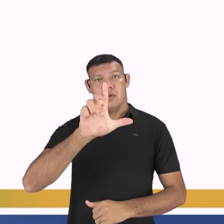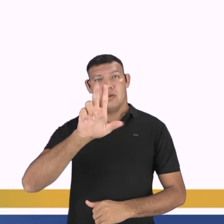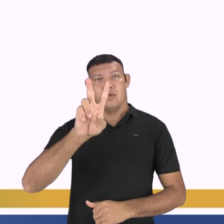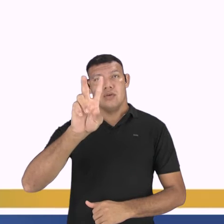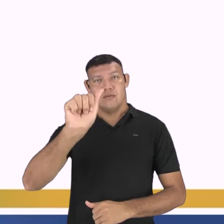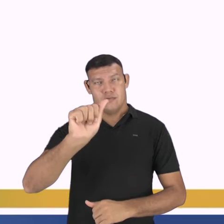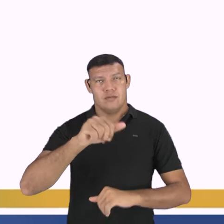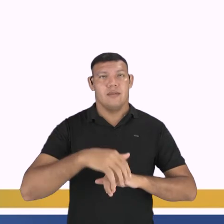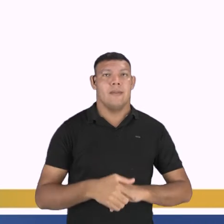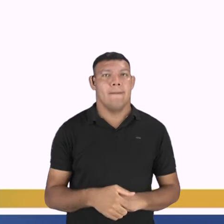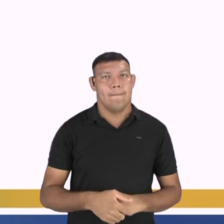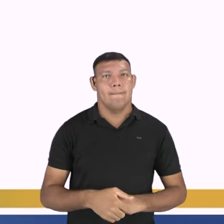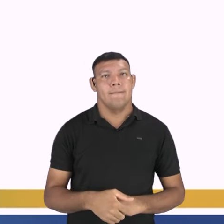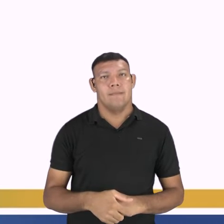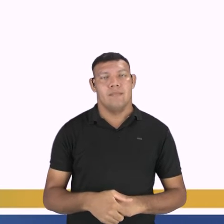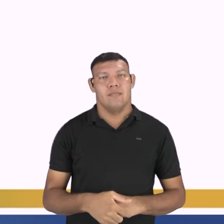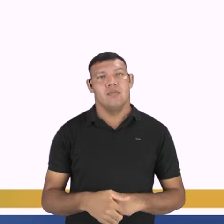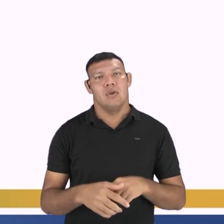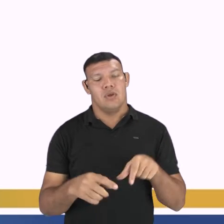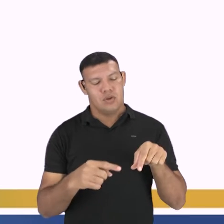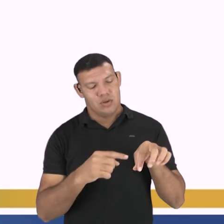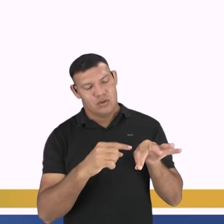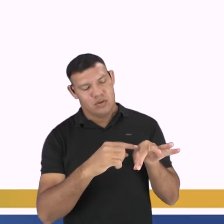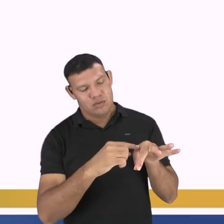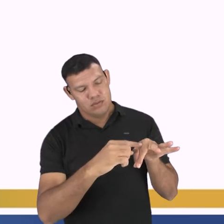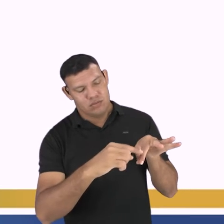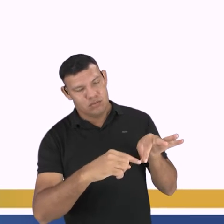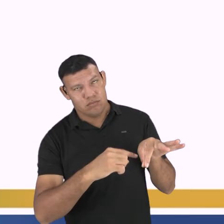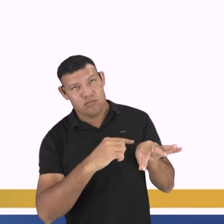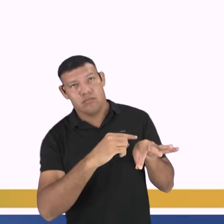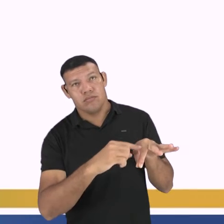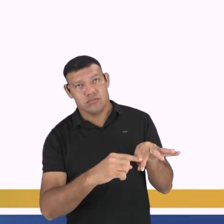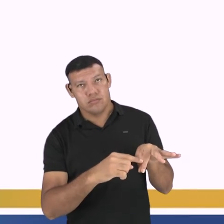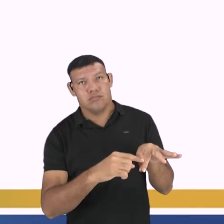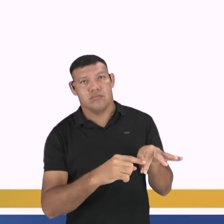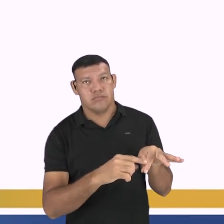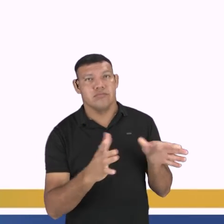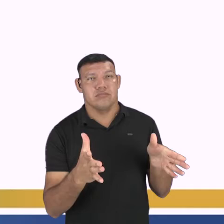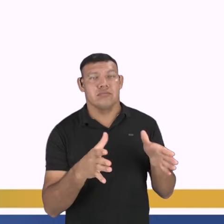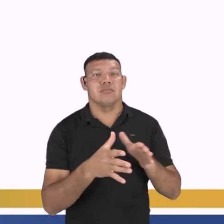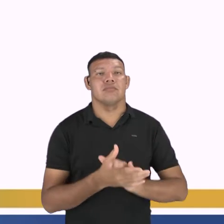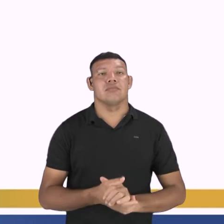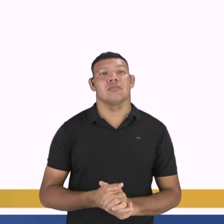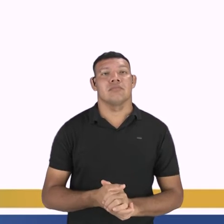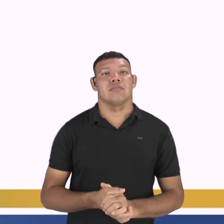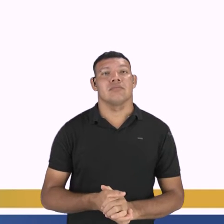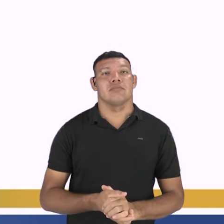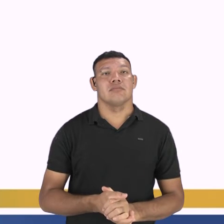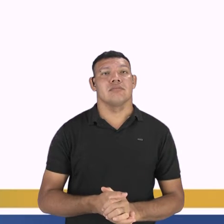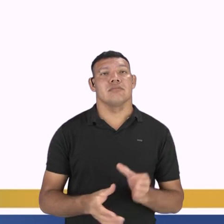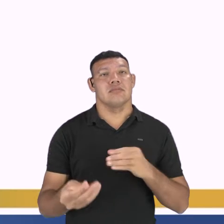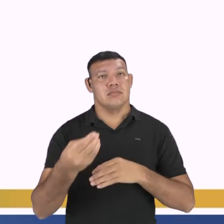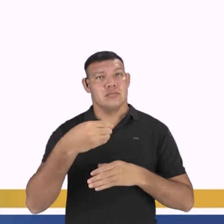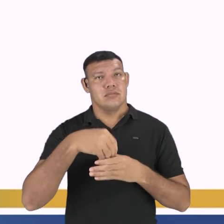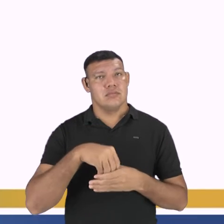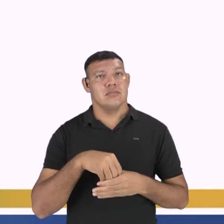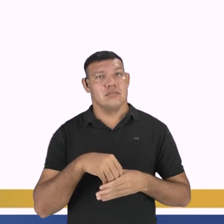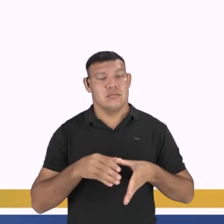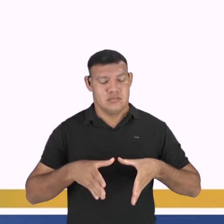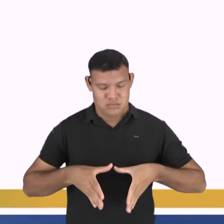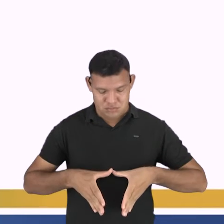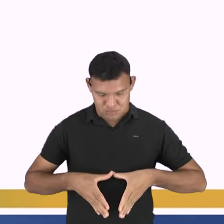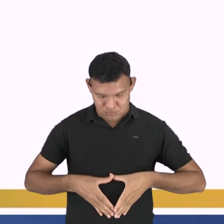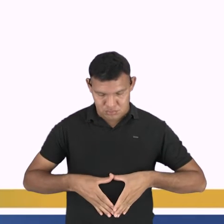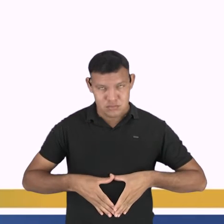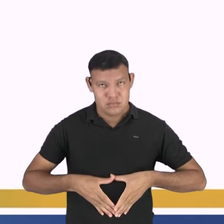nome de vulva, incluindo os lábios maiores, lábios menores, clitóris, a abertura de uretra e vagina. Já os órgãos internos incluem